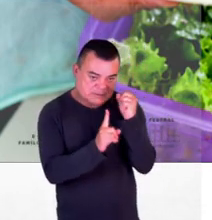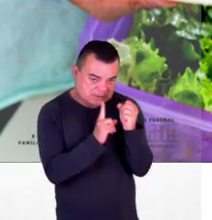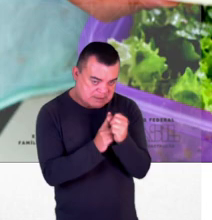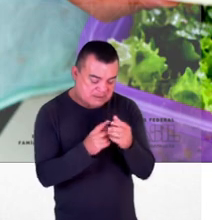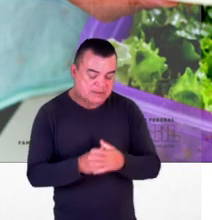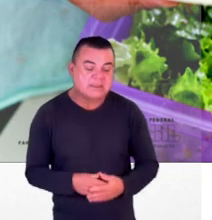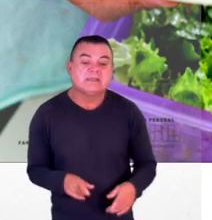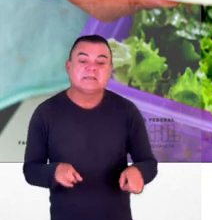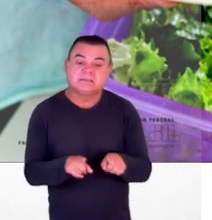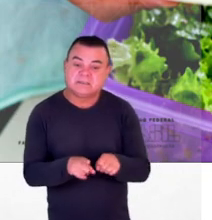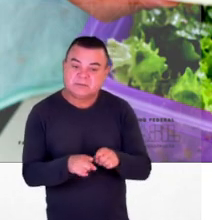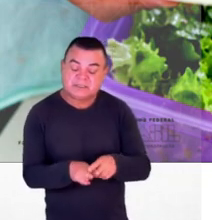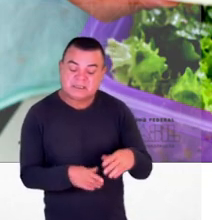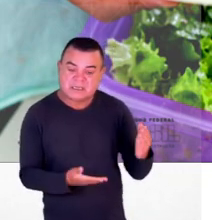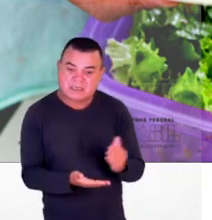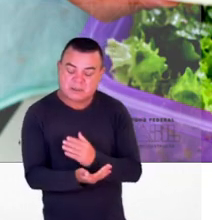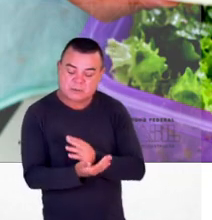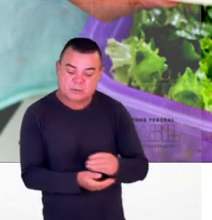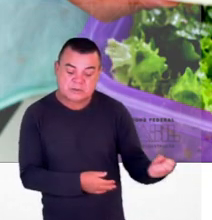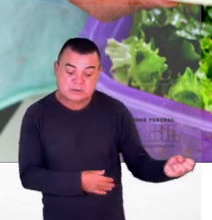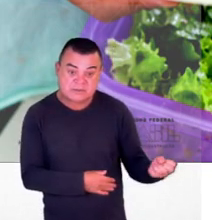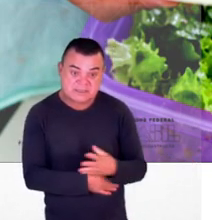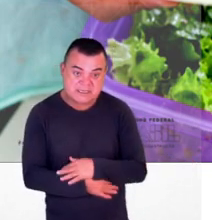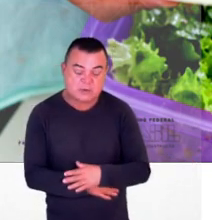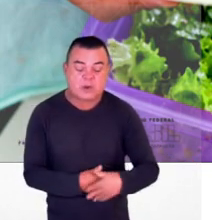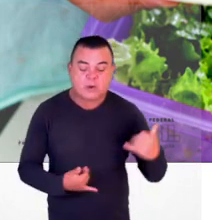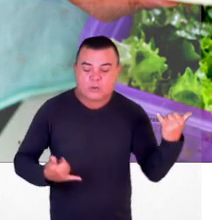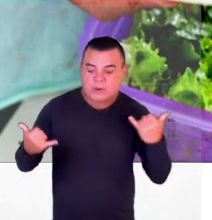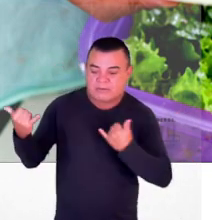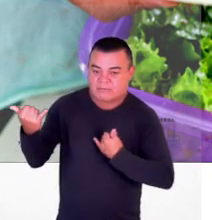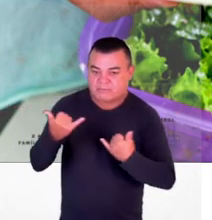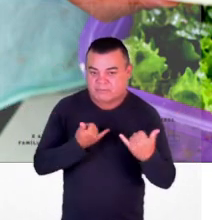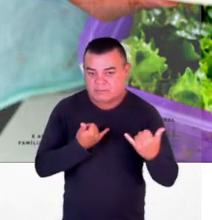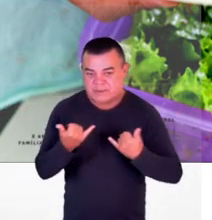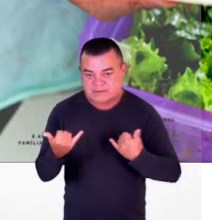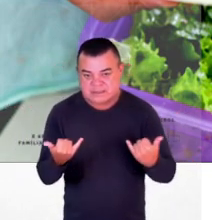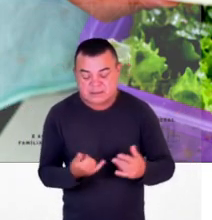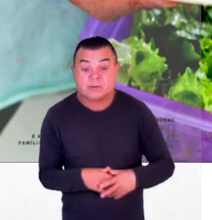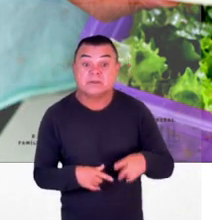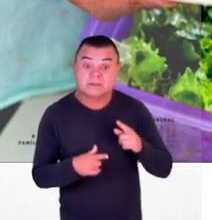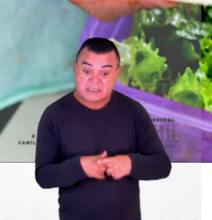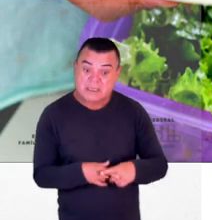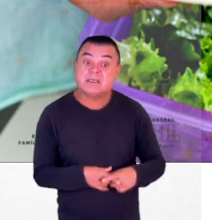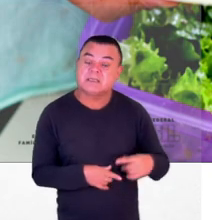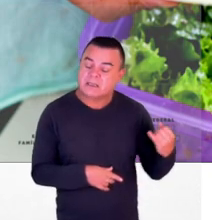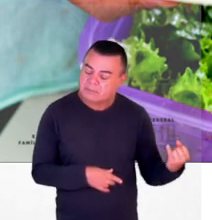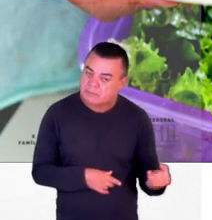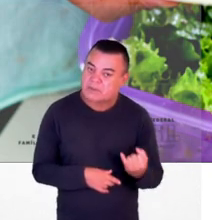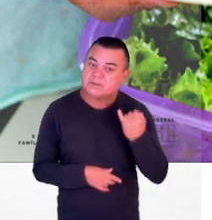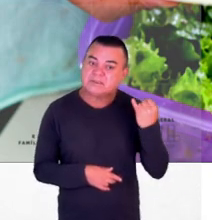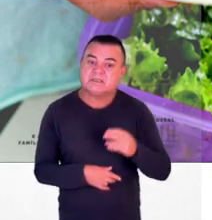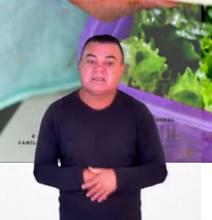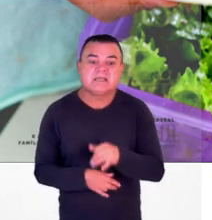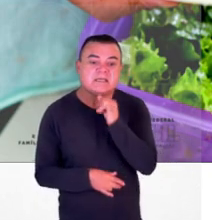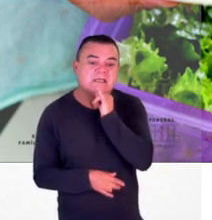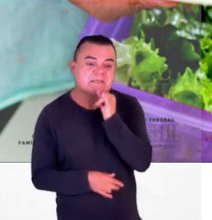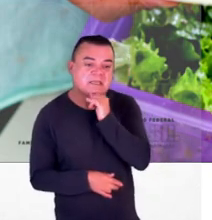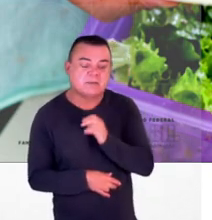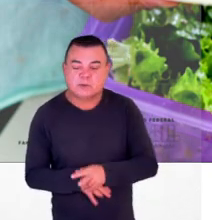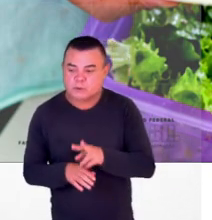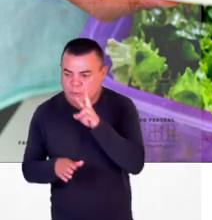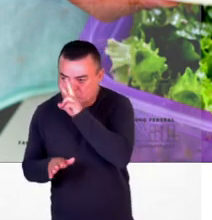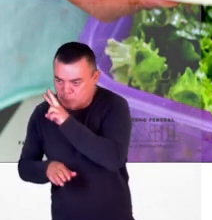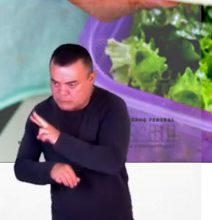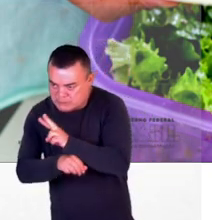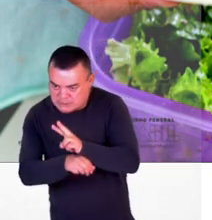algumas inovações dizem respeito a dados informação que é um ponto fundamental eh por exemplo no monitoramento